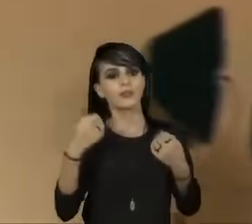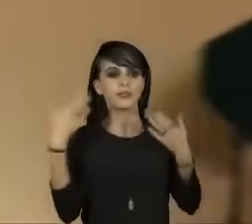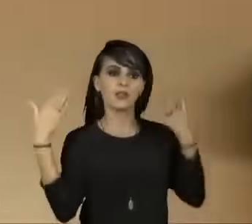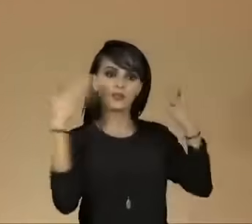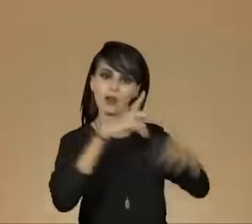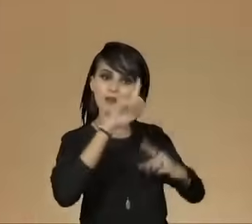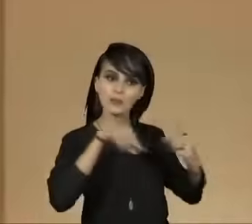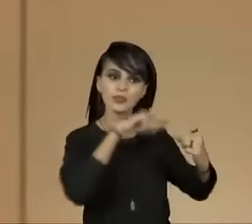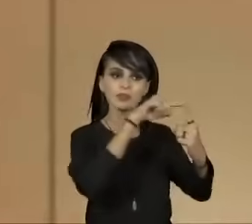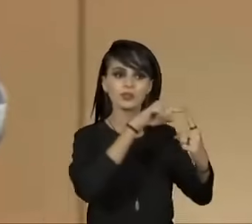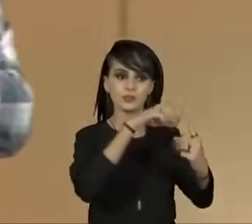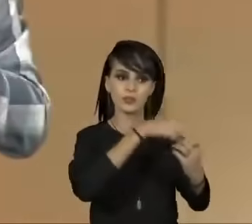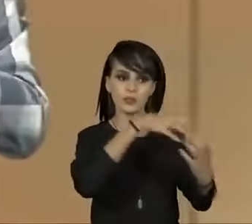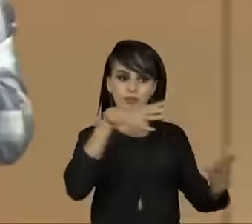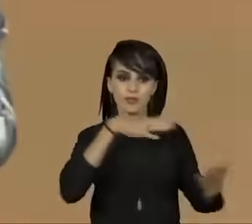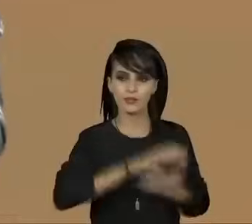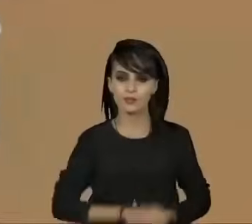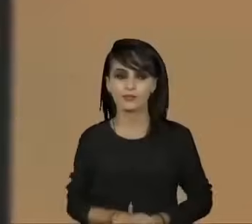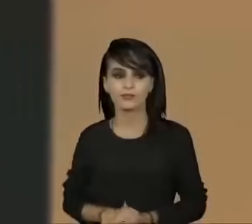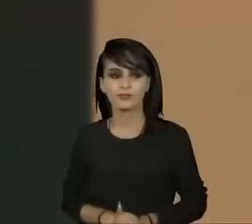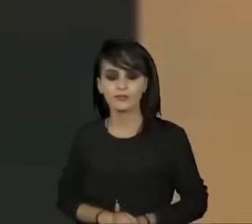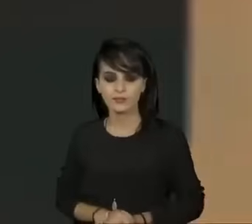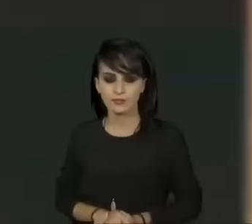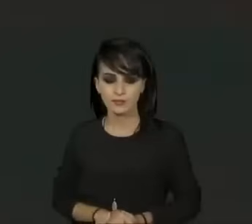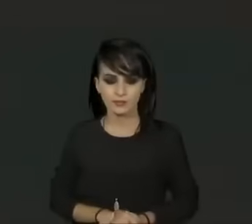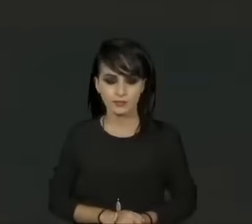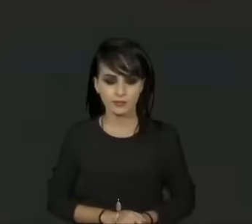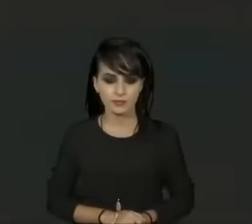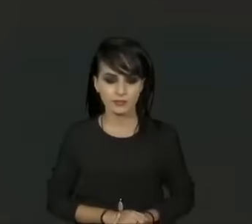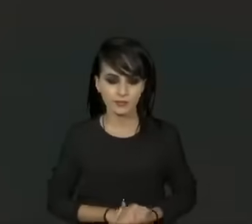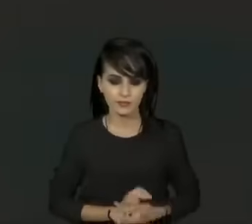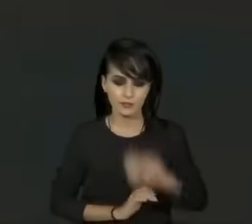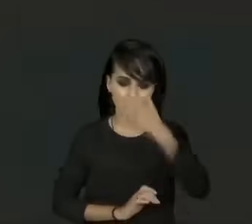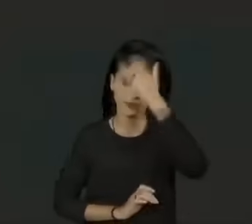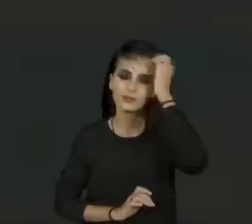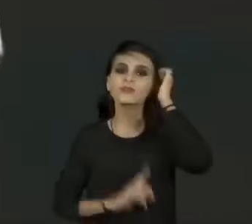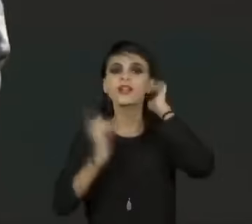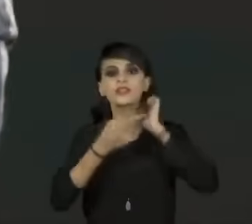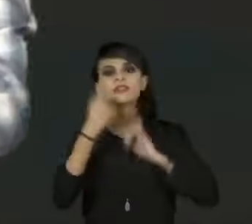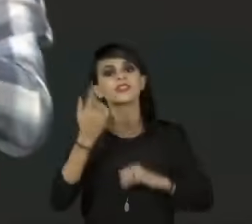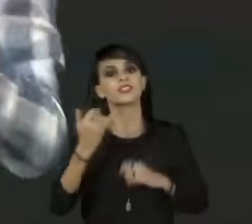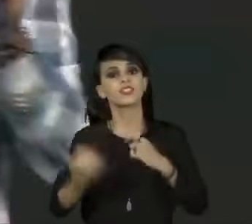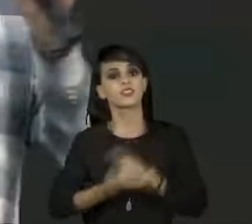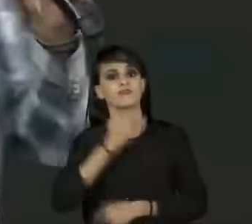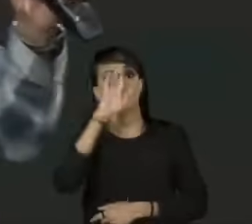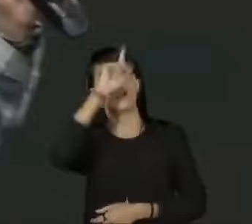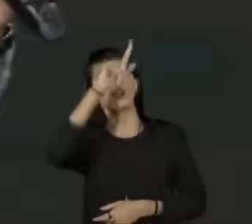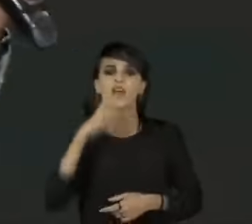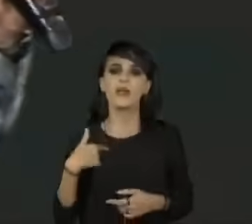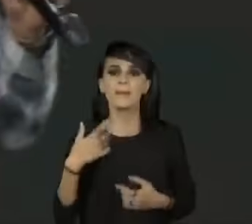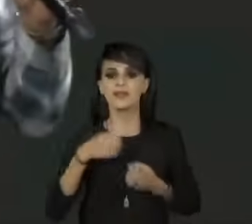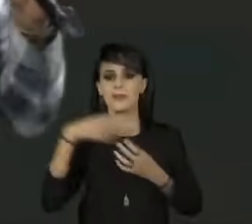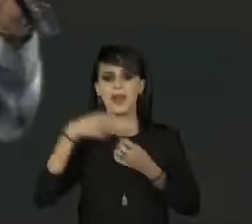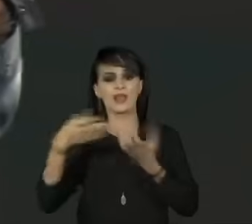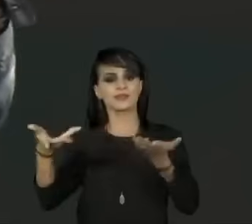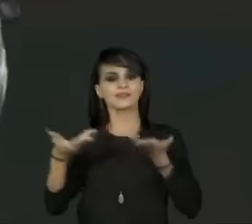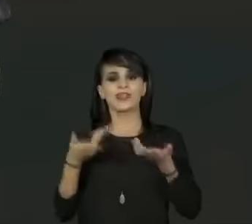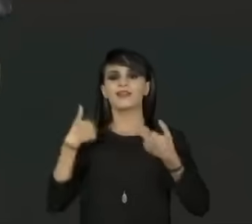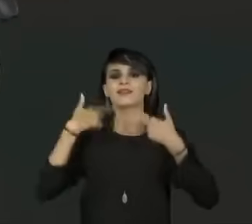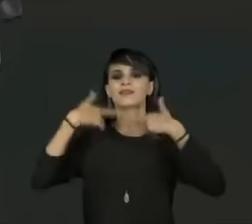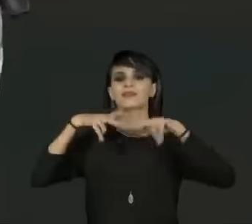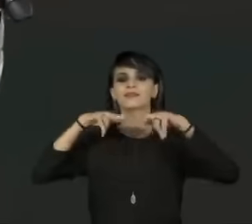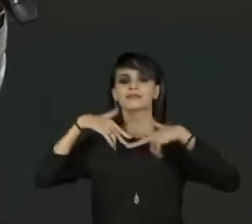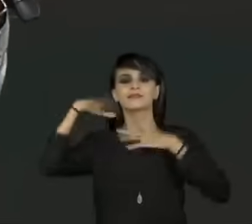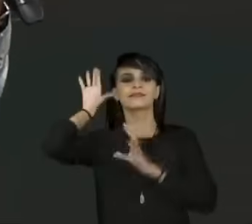determinado para chegar a gente tá enganado com isso pensa que todo milagre vai chegar para você você na rede